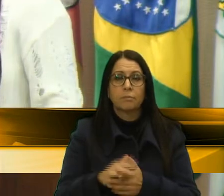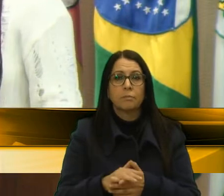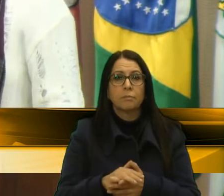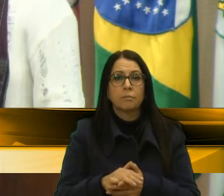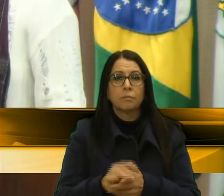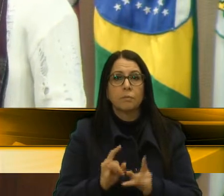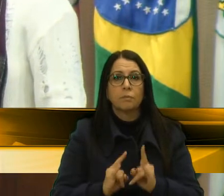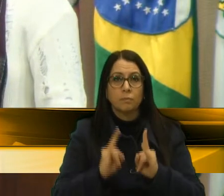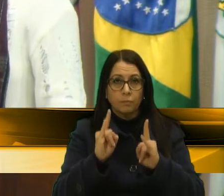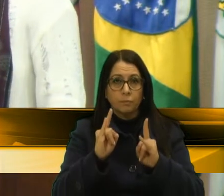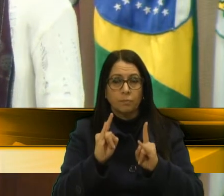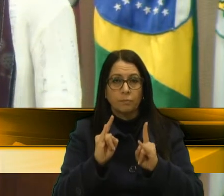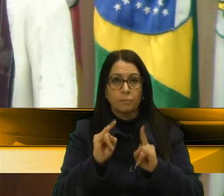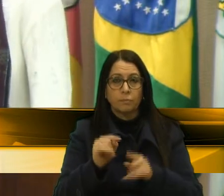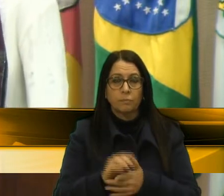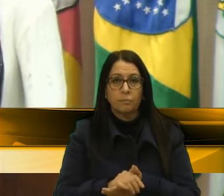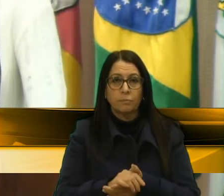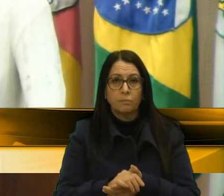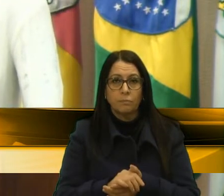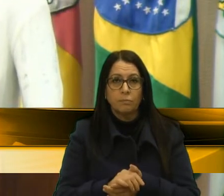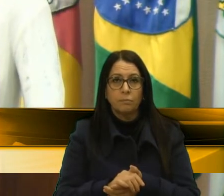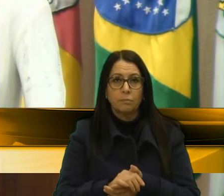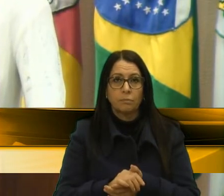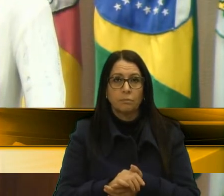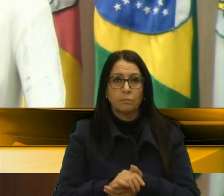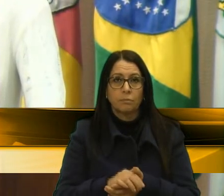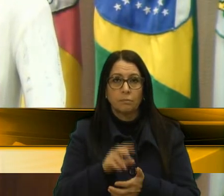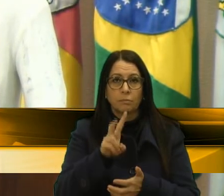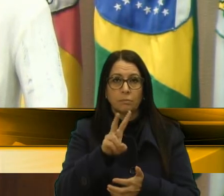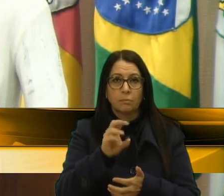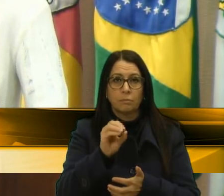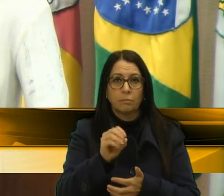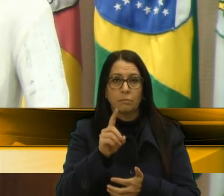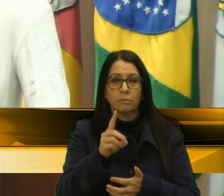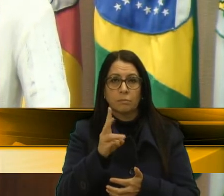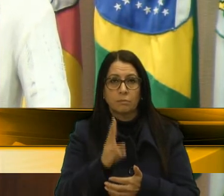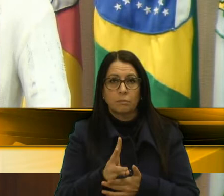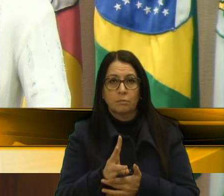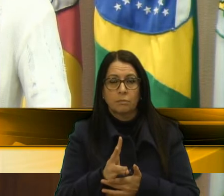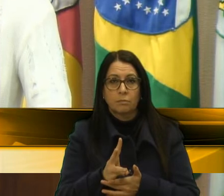do prédio, mas que desde 2013